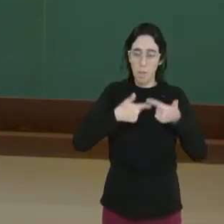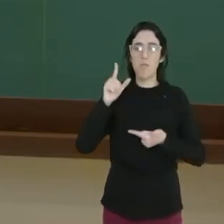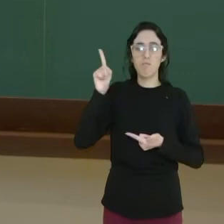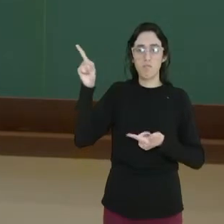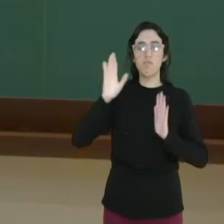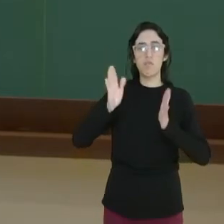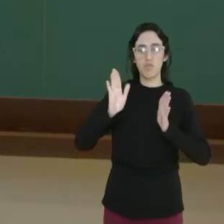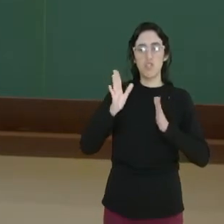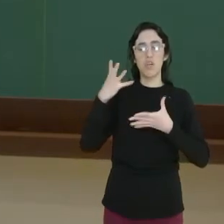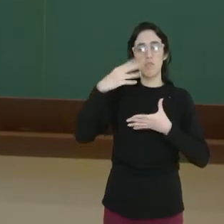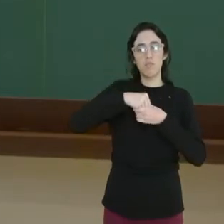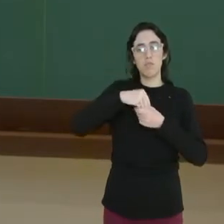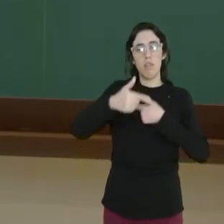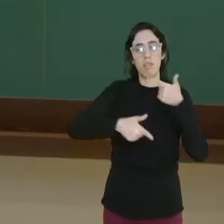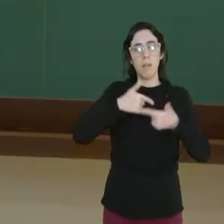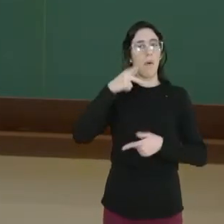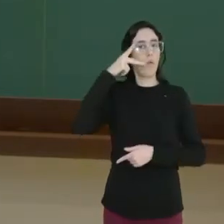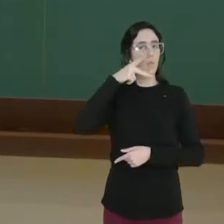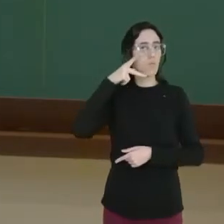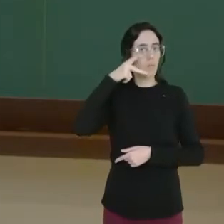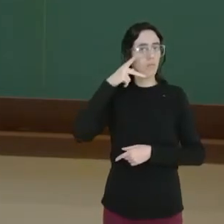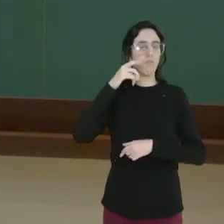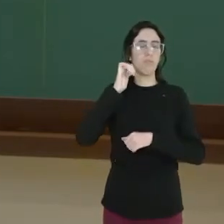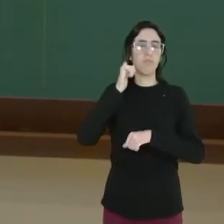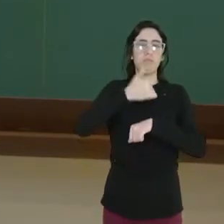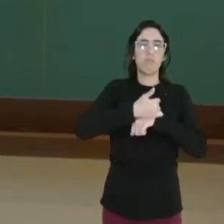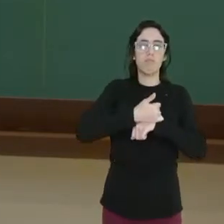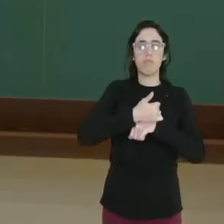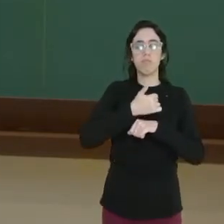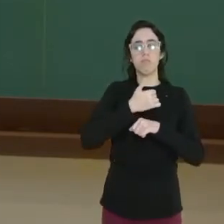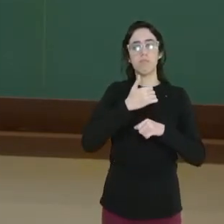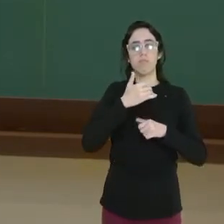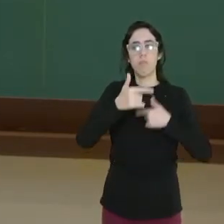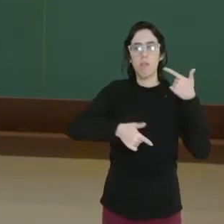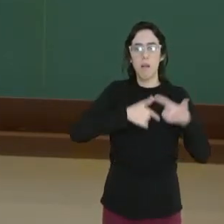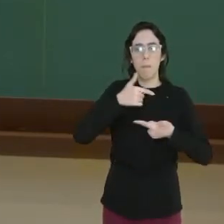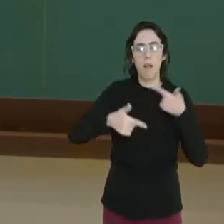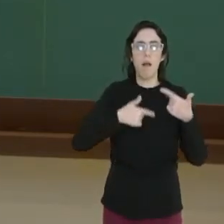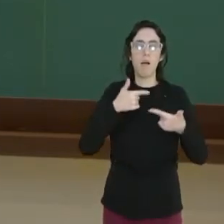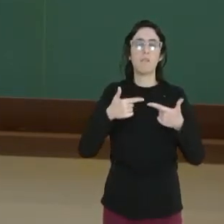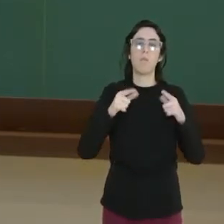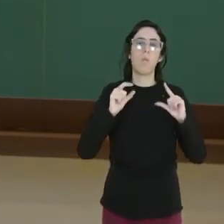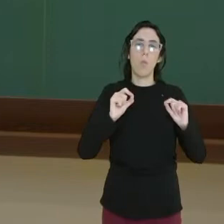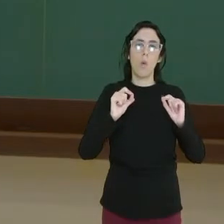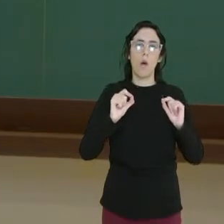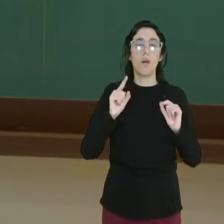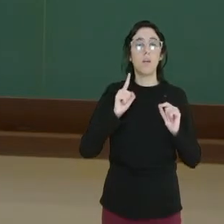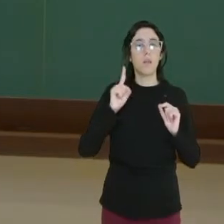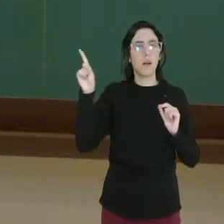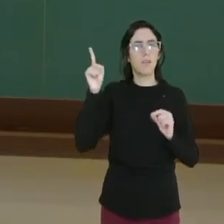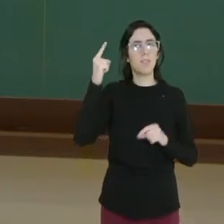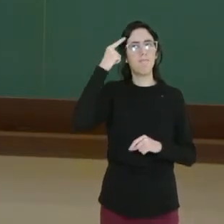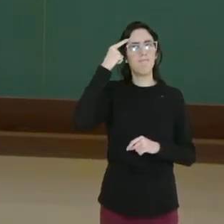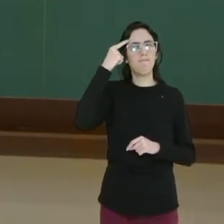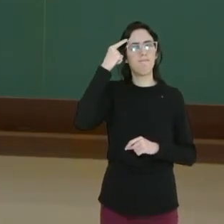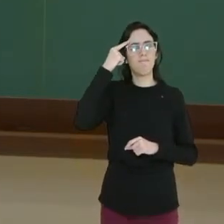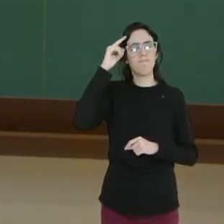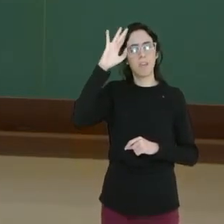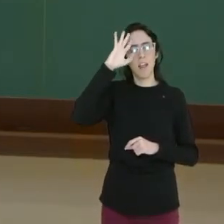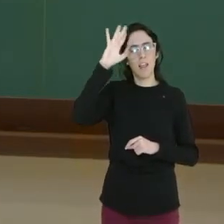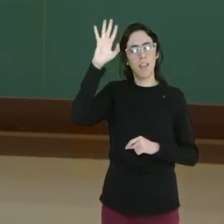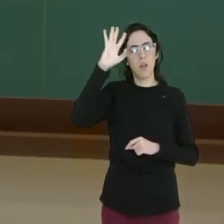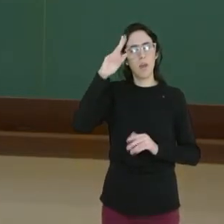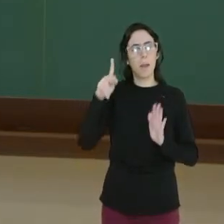que deram a ele, cargos públicos que deram a ele a possibilidade de pensar uma teoria